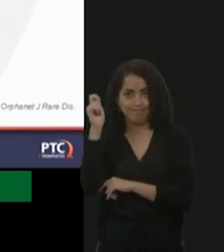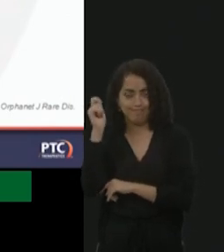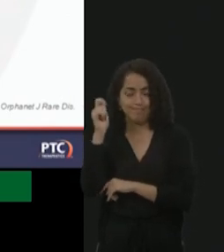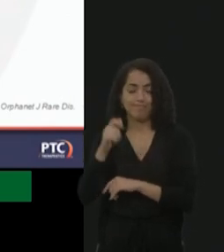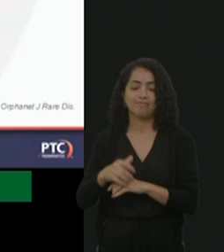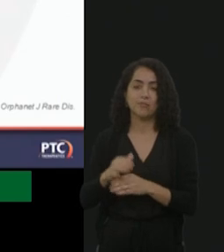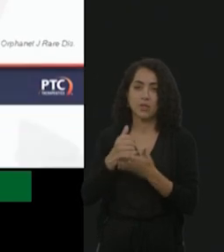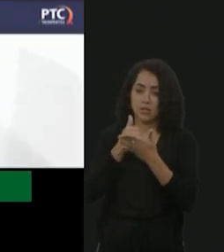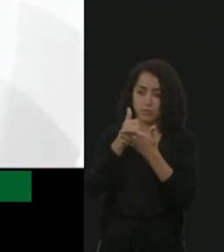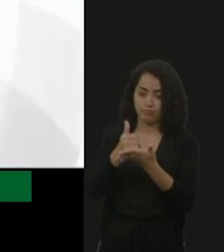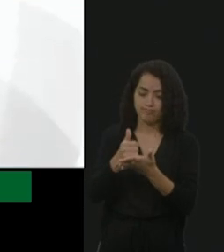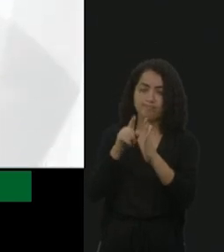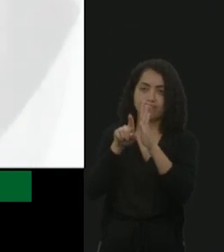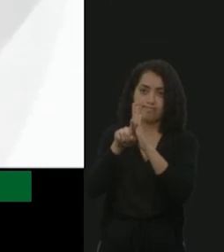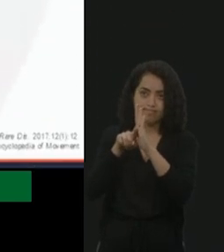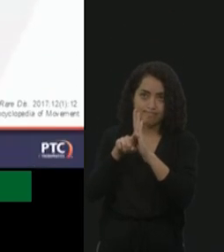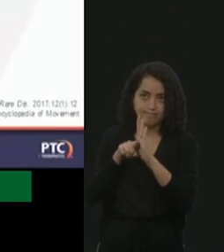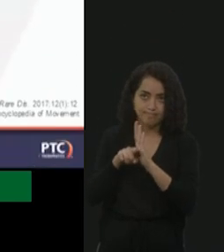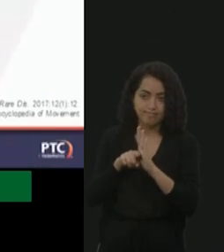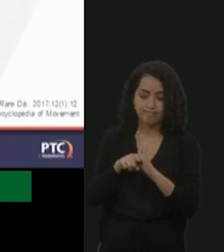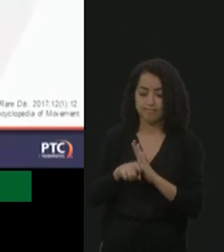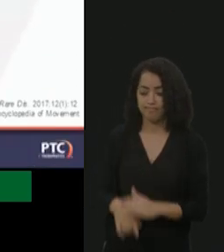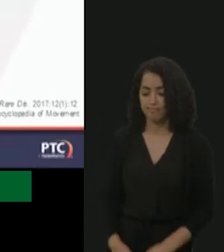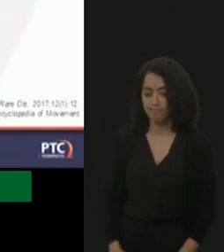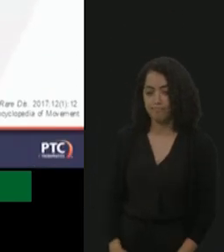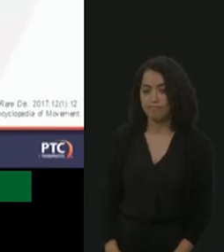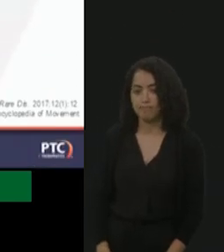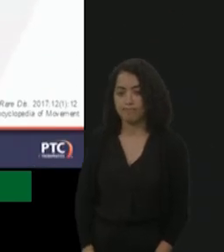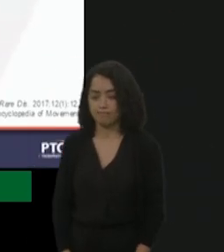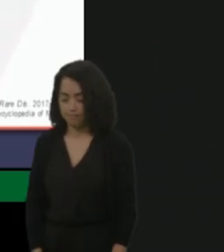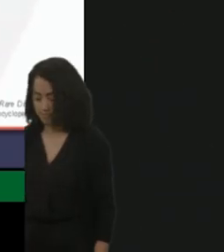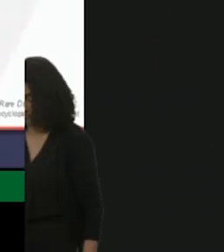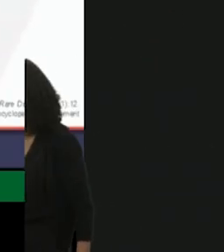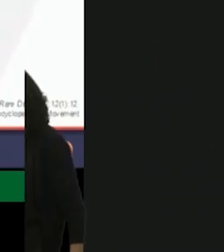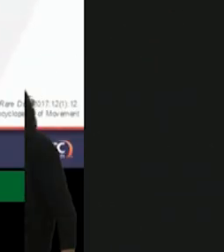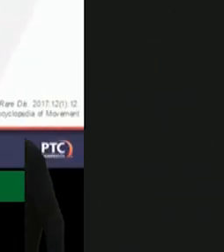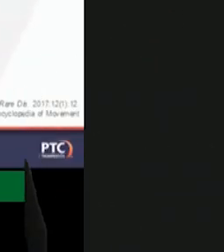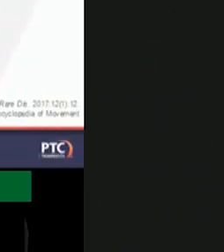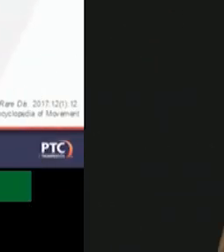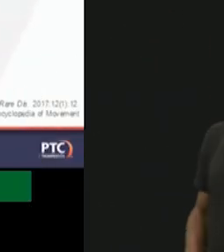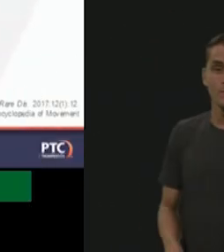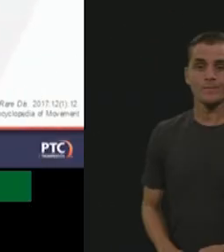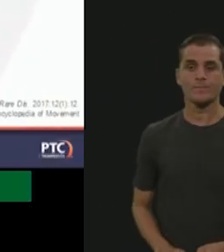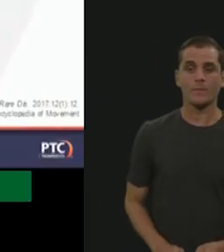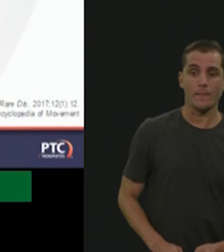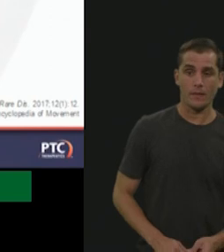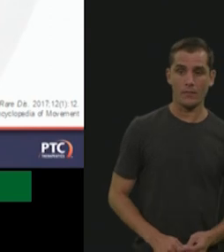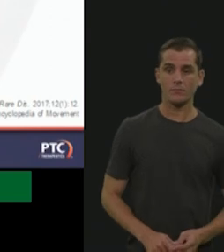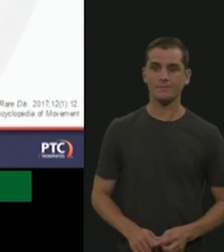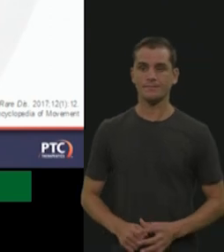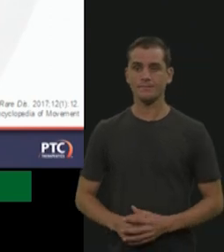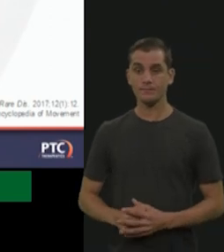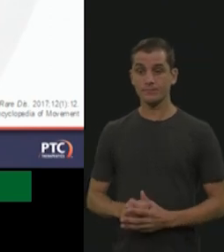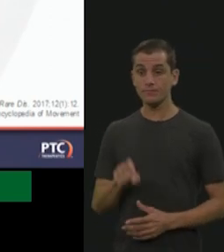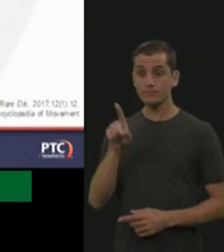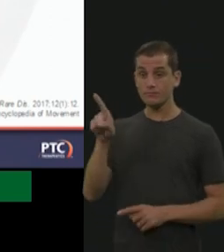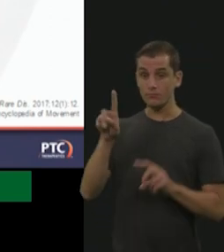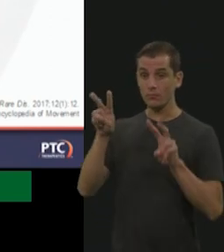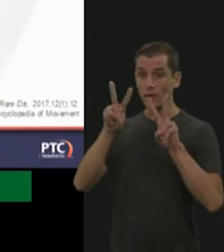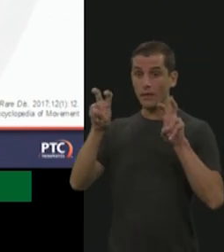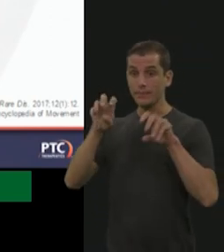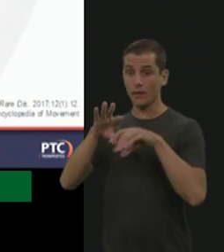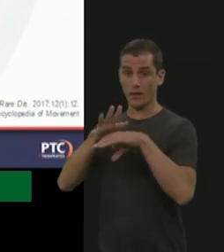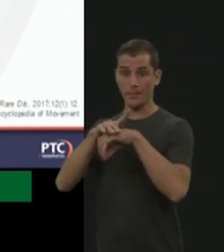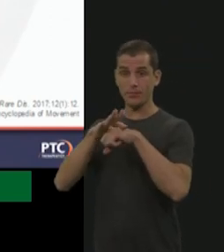para essa investigação. Aqui só trazendo a questão das doenças que podem mimetizar, né? Então, questão de atraso